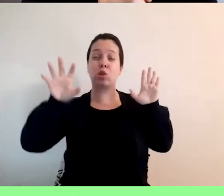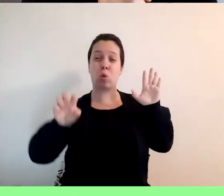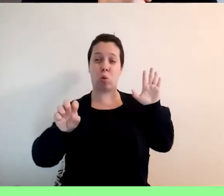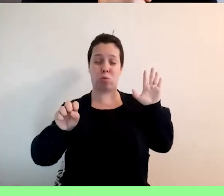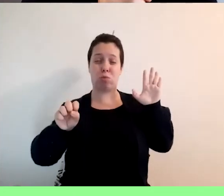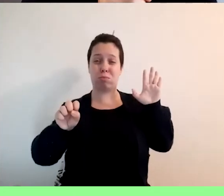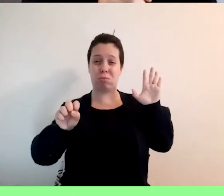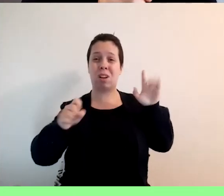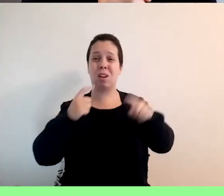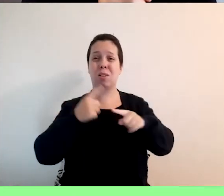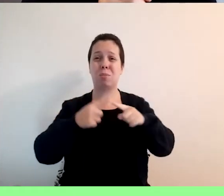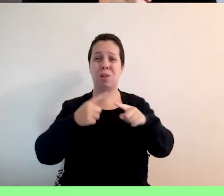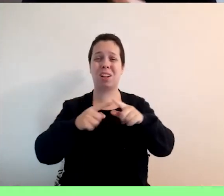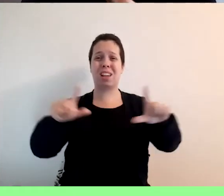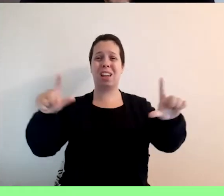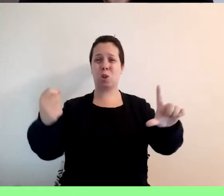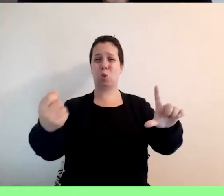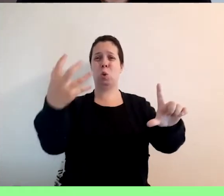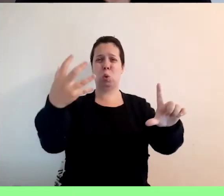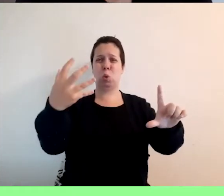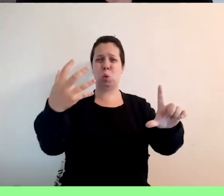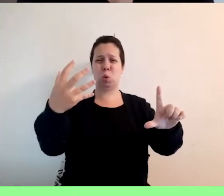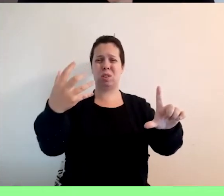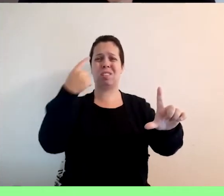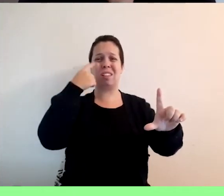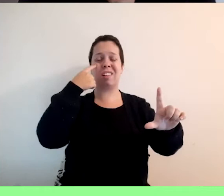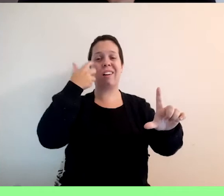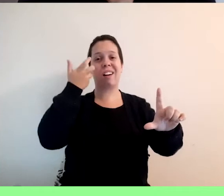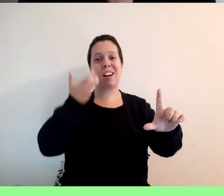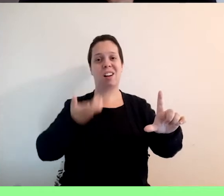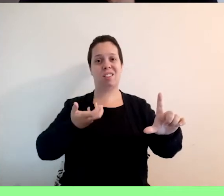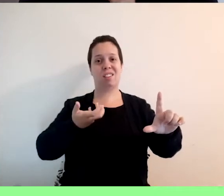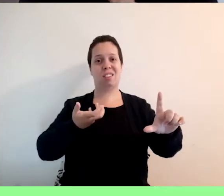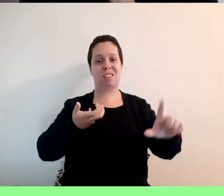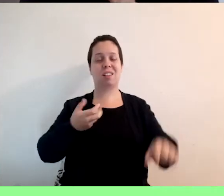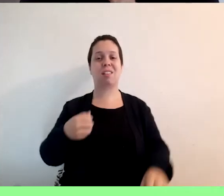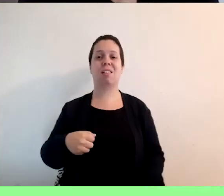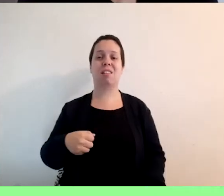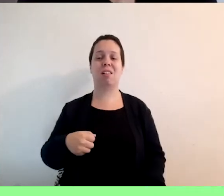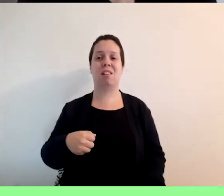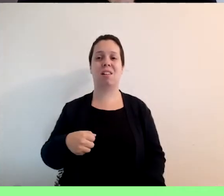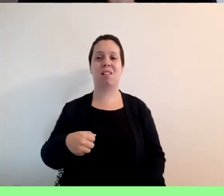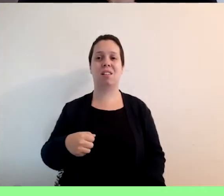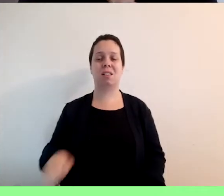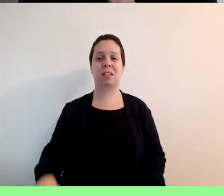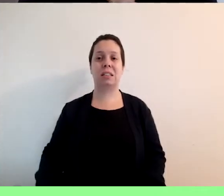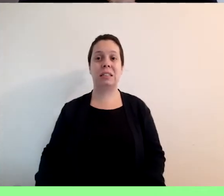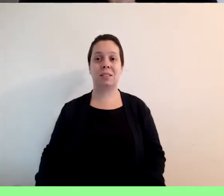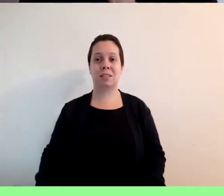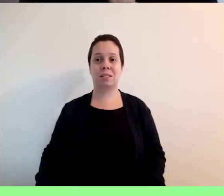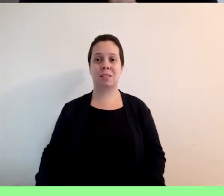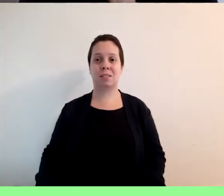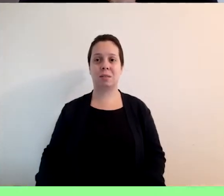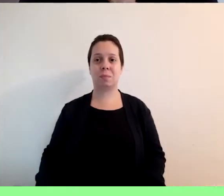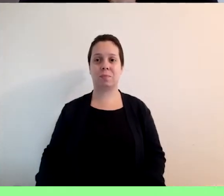computador o dia inteiro. A vista cansa, então quando eu vou finalizar o